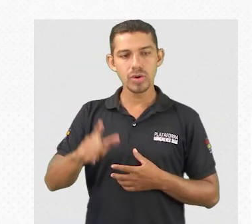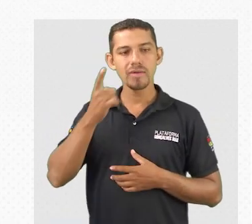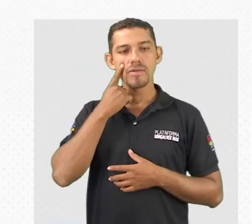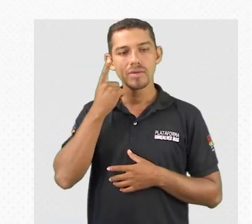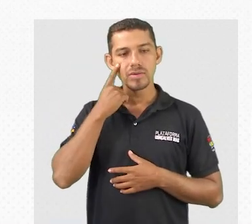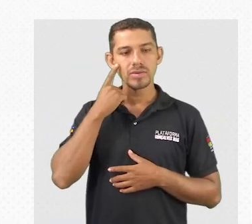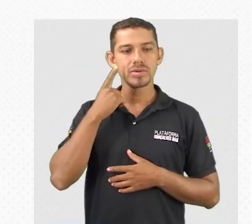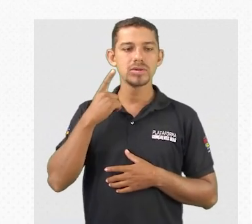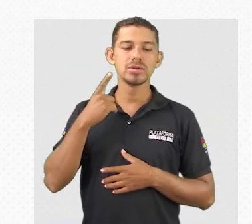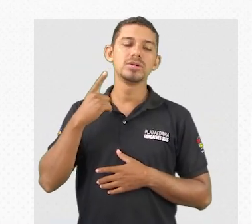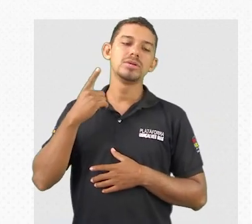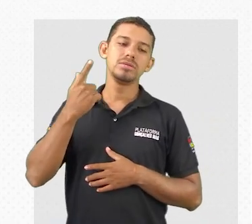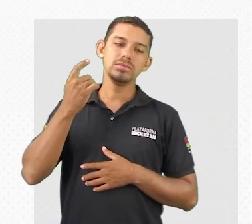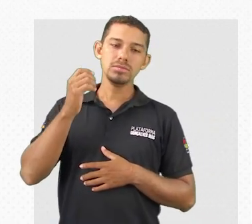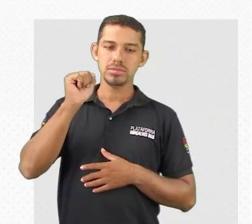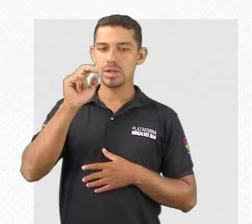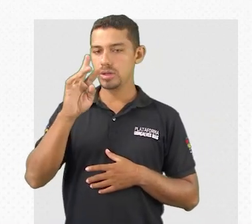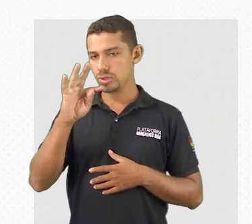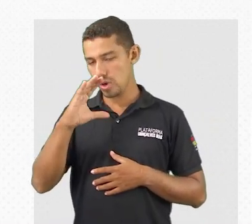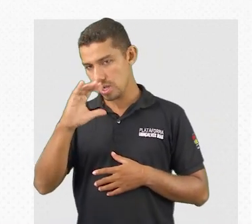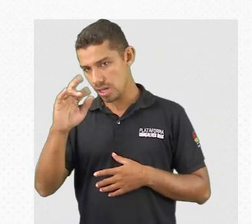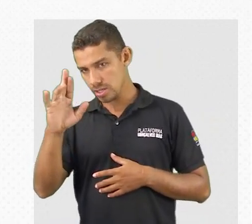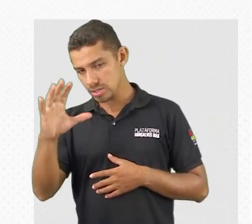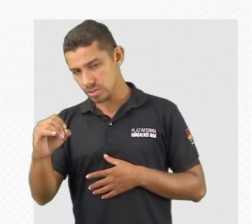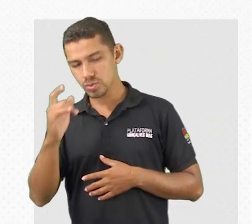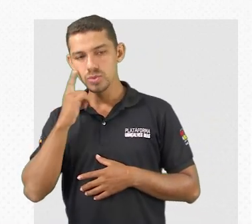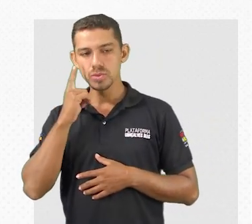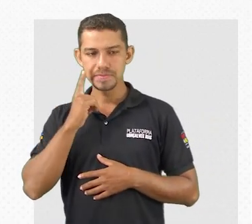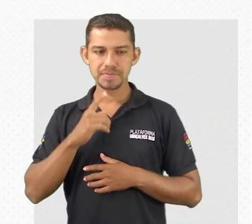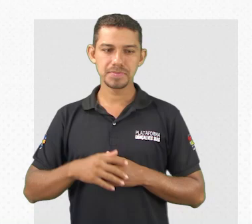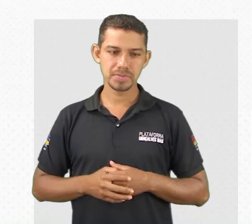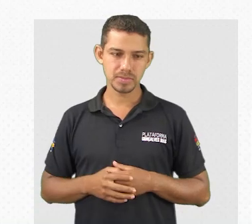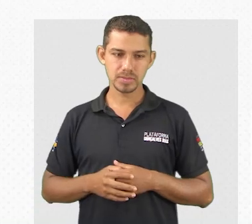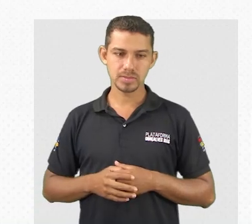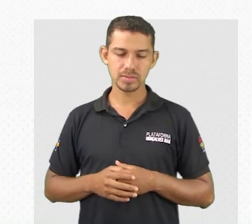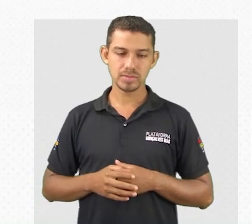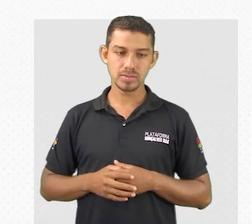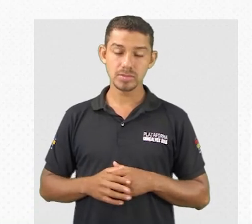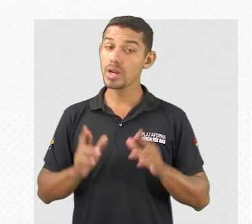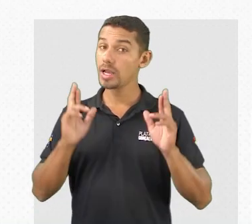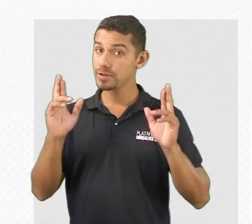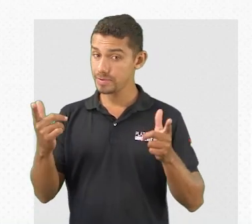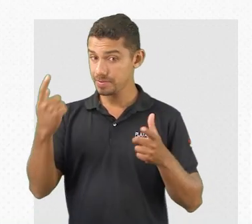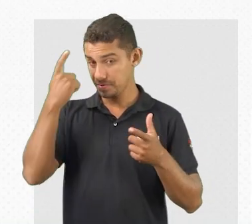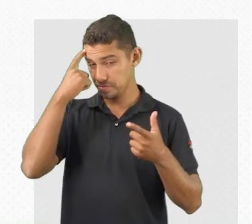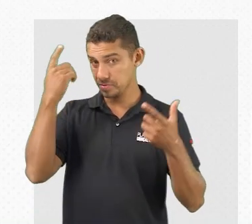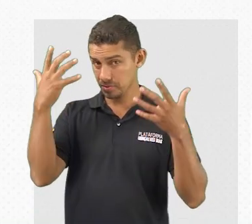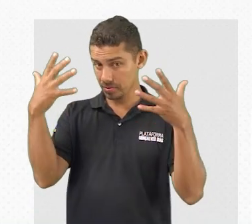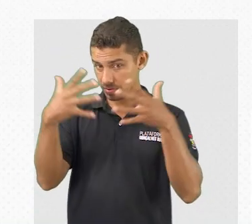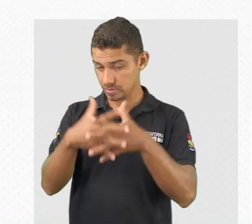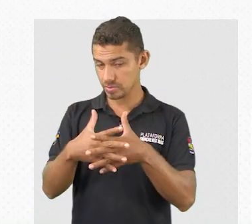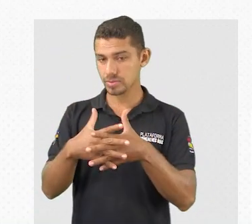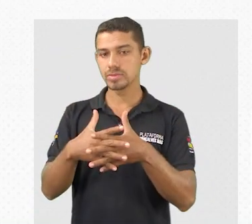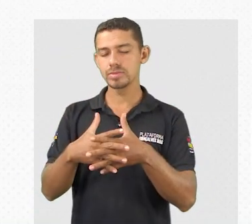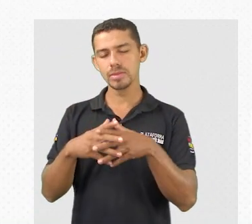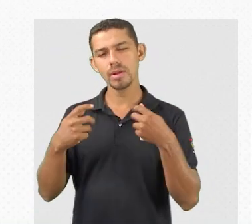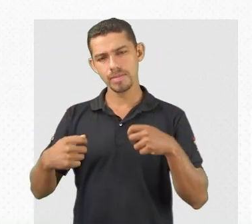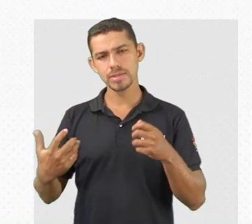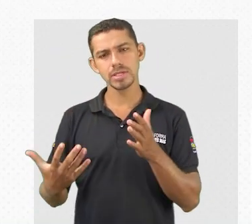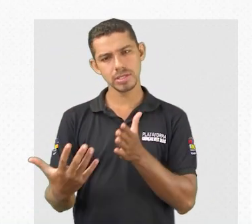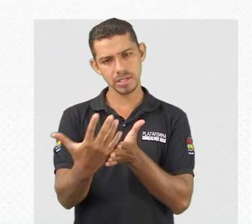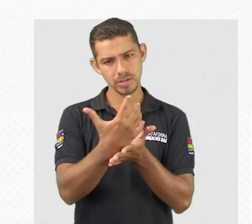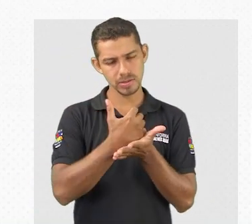a um regime totalitário, autocrático, tirânico, ditatorial, tá? A diferença de pensamento precisa ser